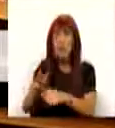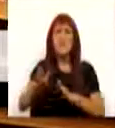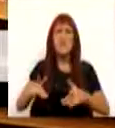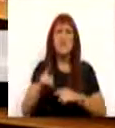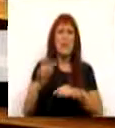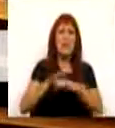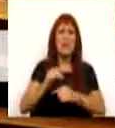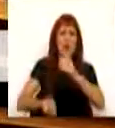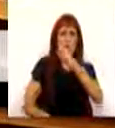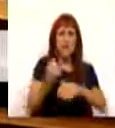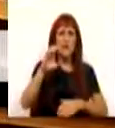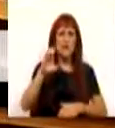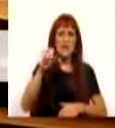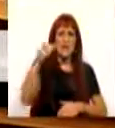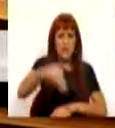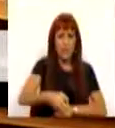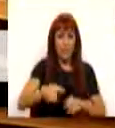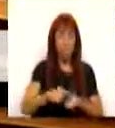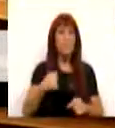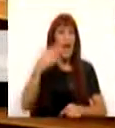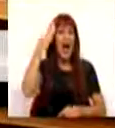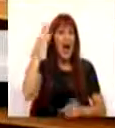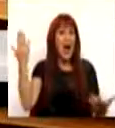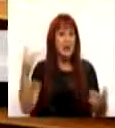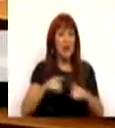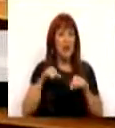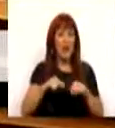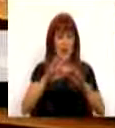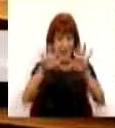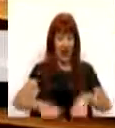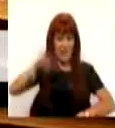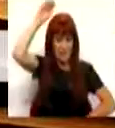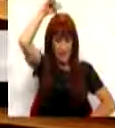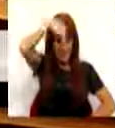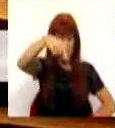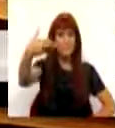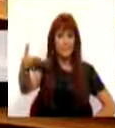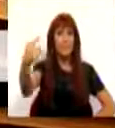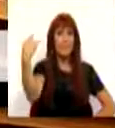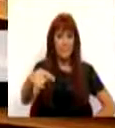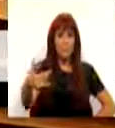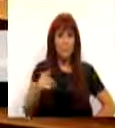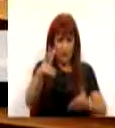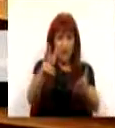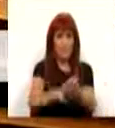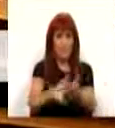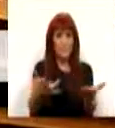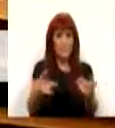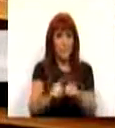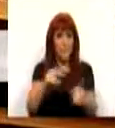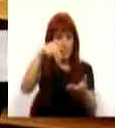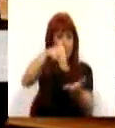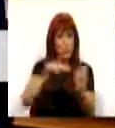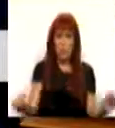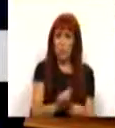também membro fundador da CEP. Entendemos, pois, que esta Assembleia da República deve aprovar uma